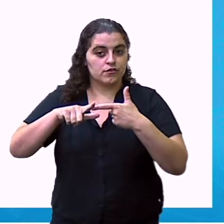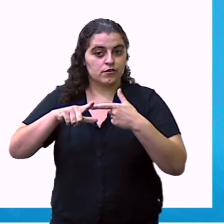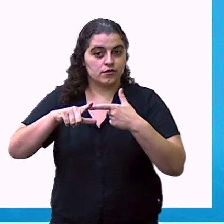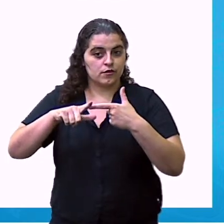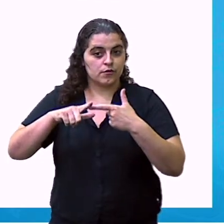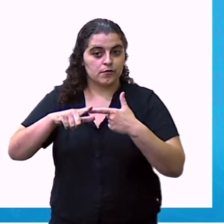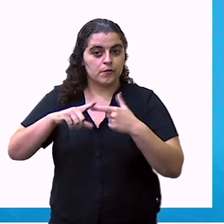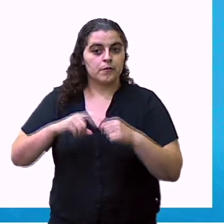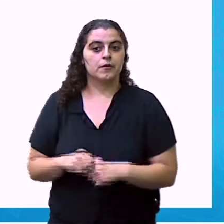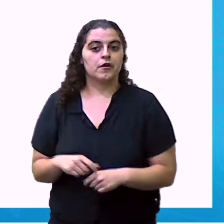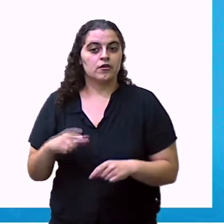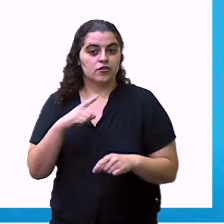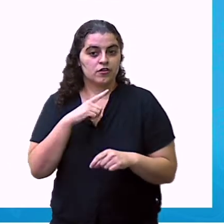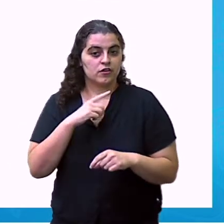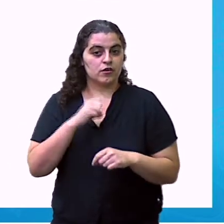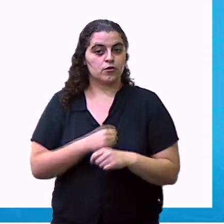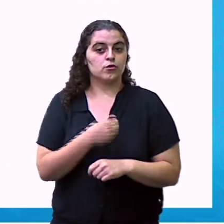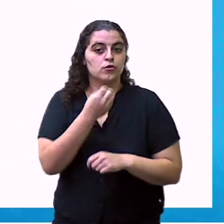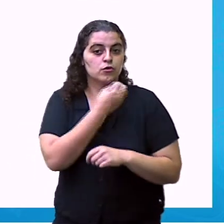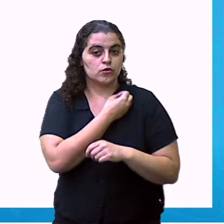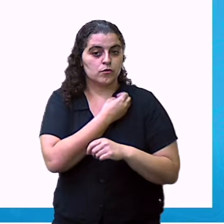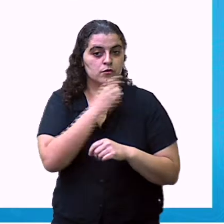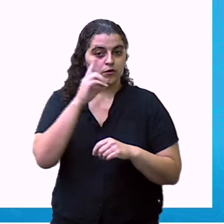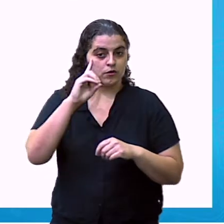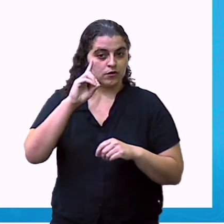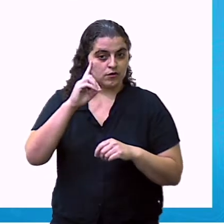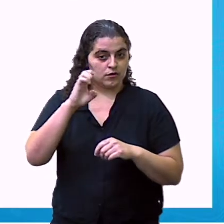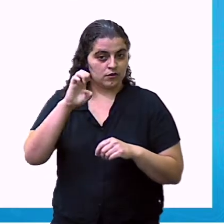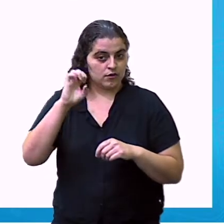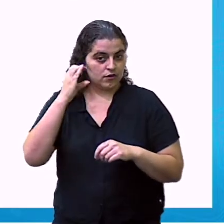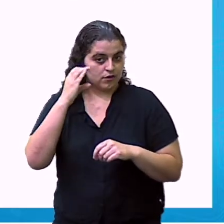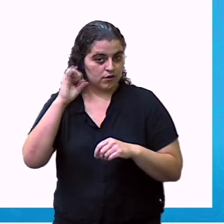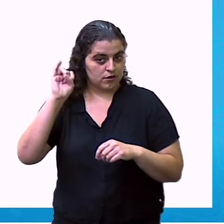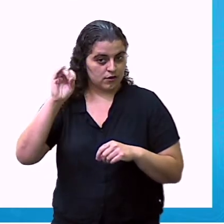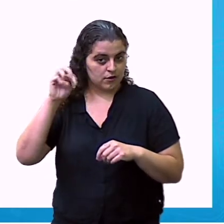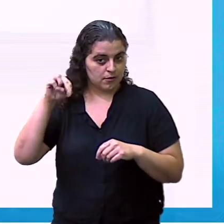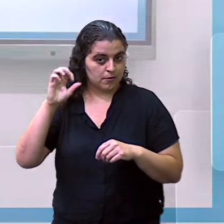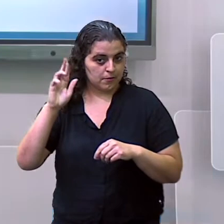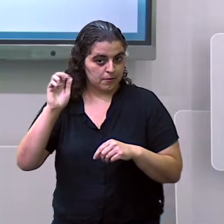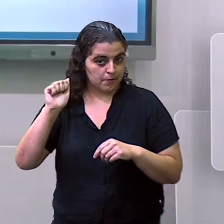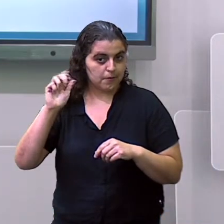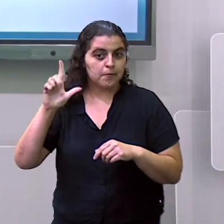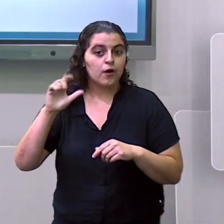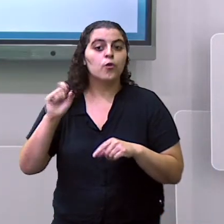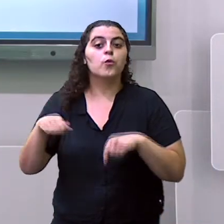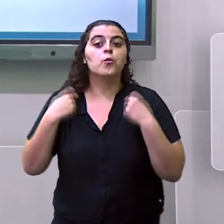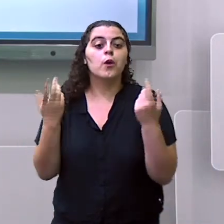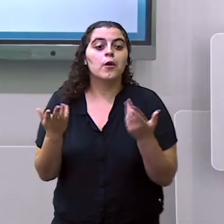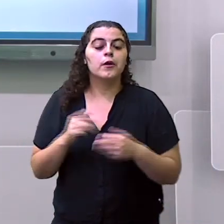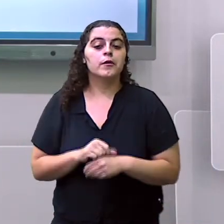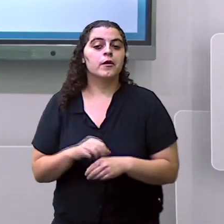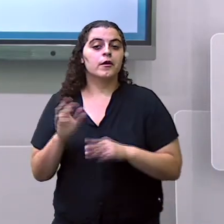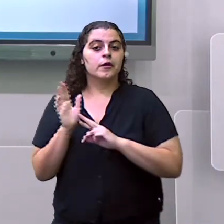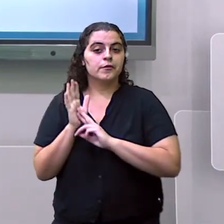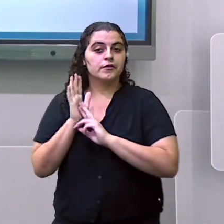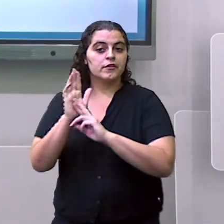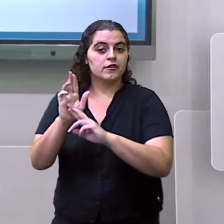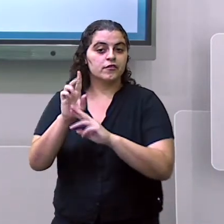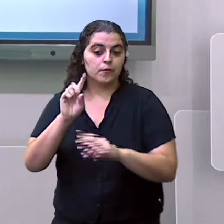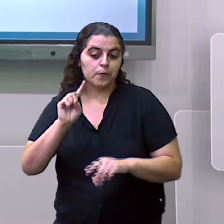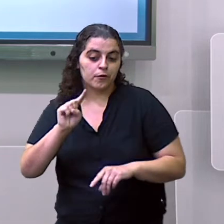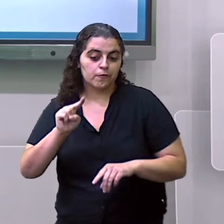decimais dentro desse conjunto, que são um conjunto vasto de números que podemos trabalhar. Então, lembrando que